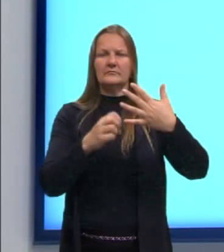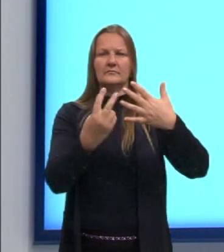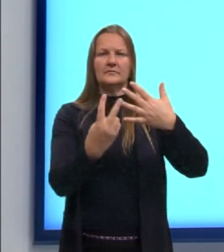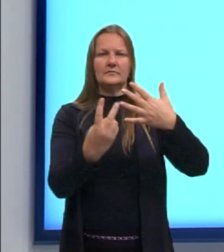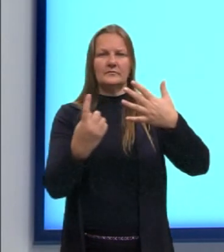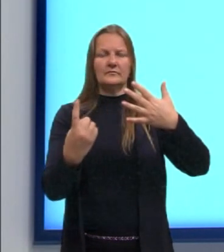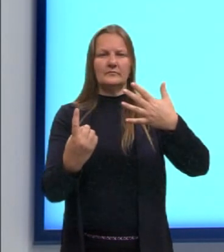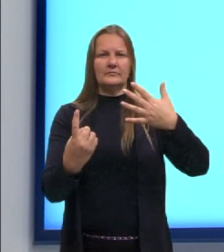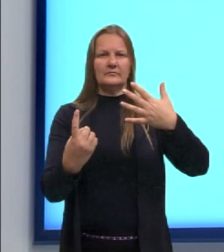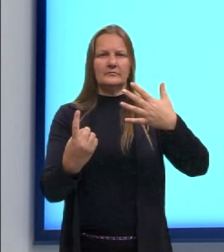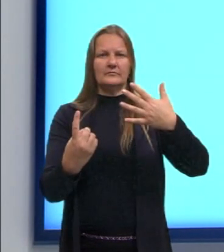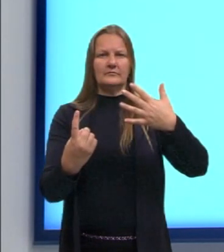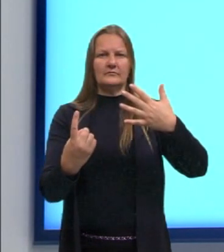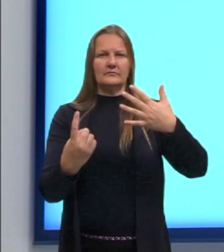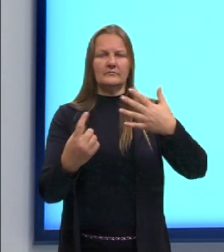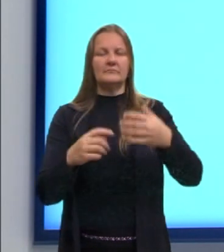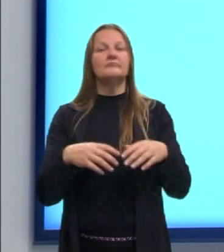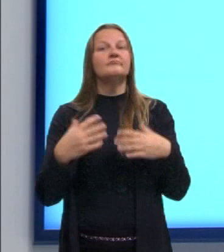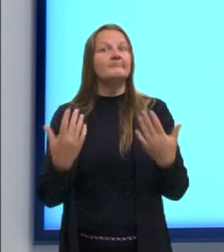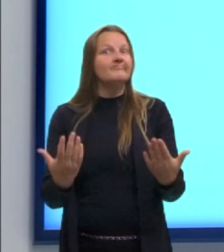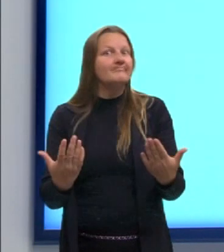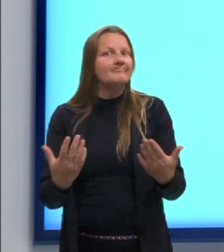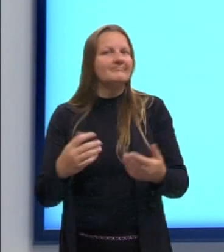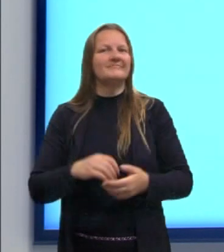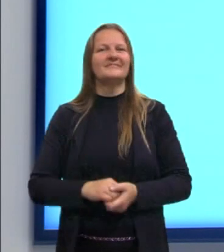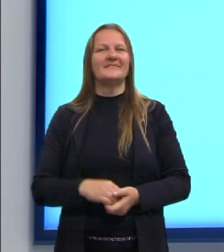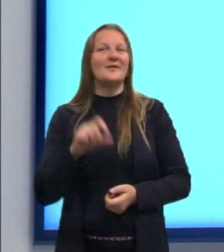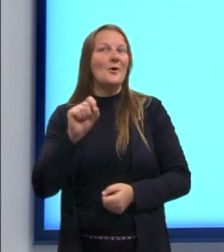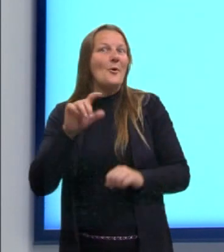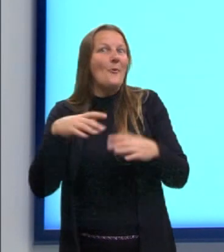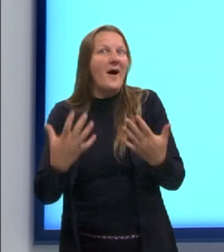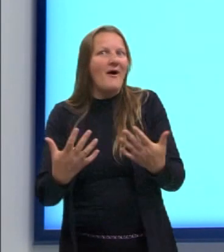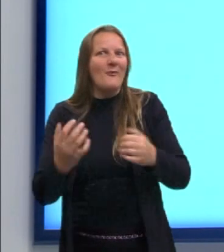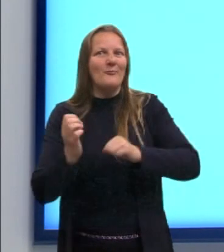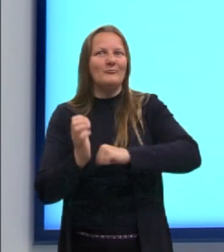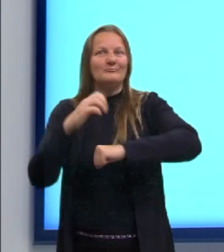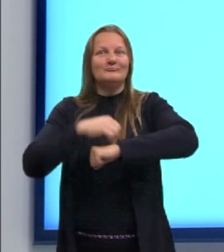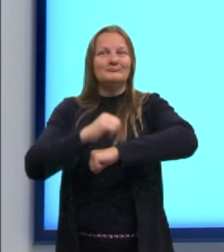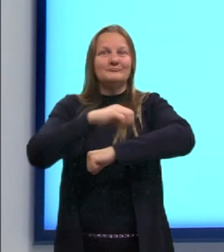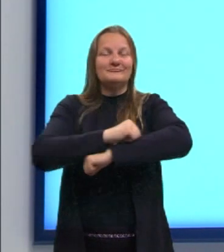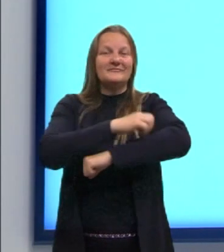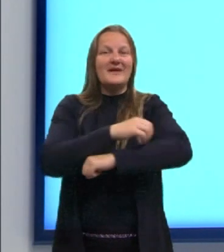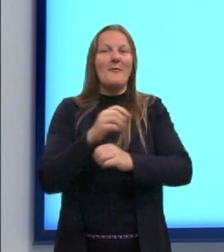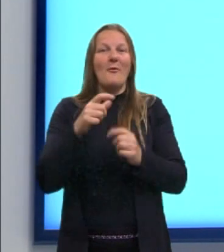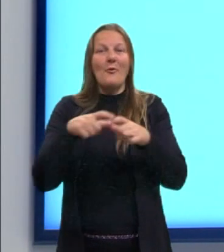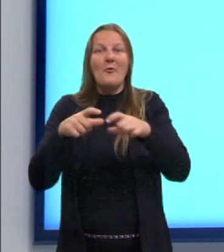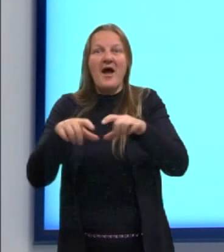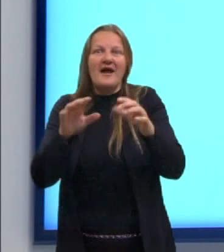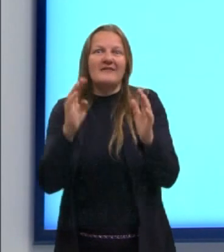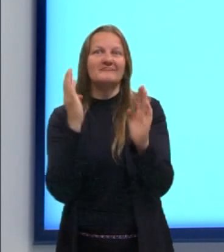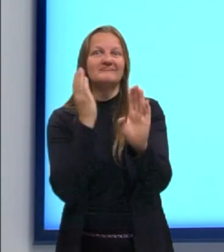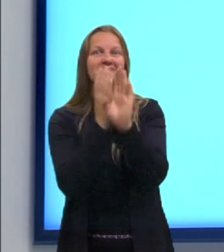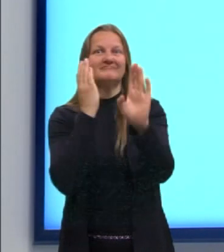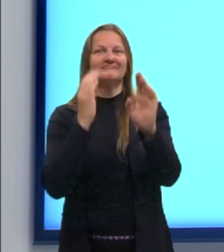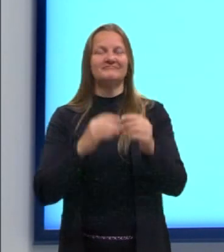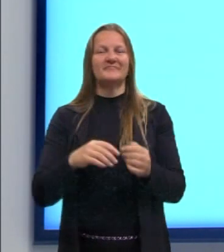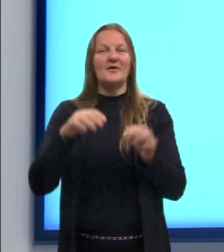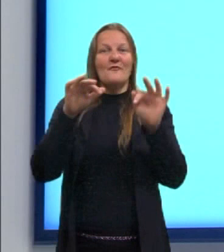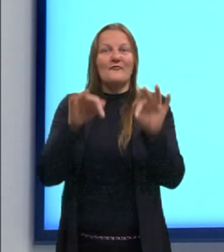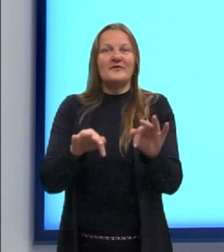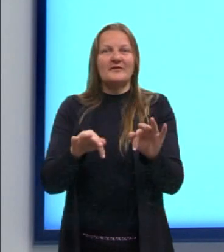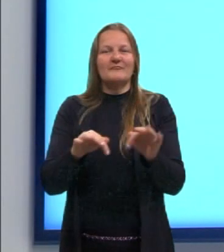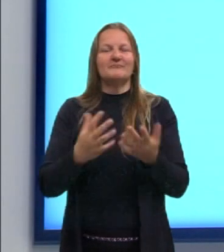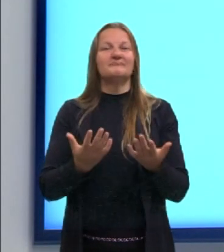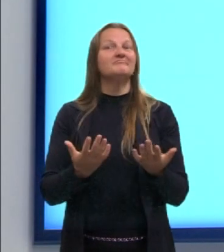E, o par 2 e 1. Então, essas aqui seriam as nossas alternativas com a posição final do